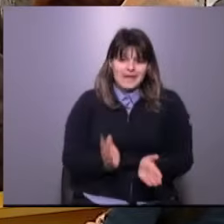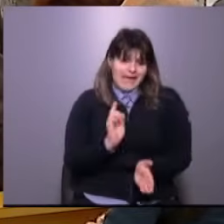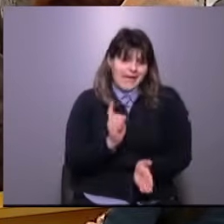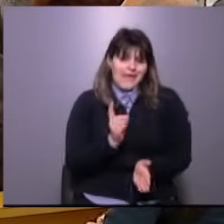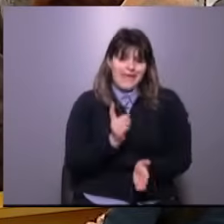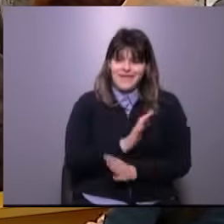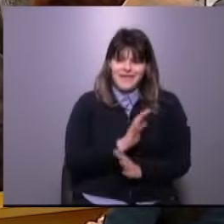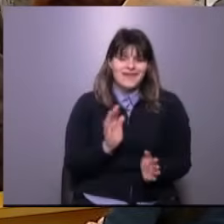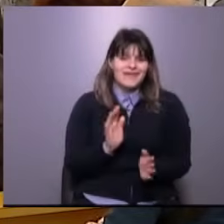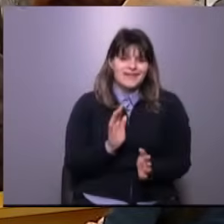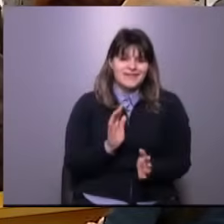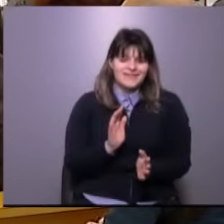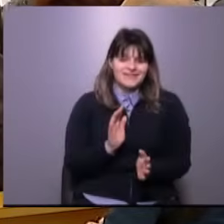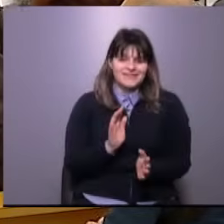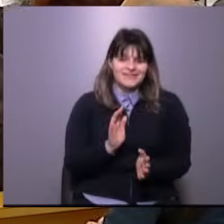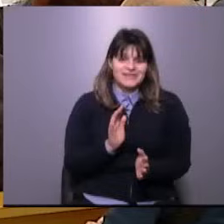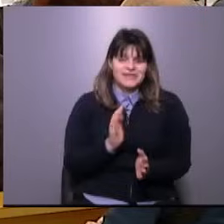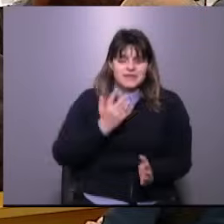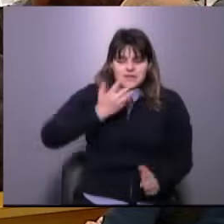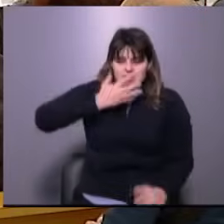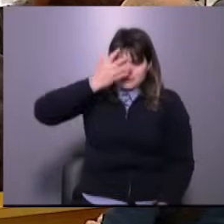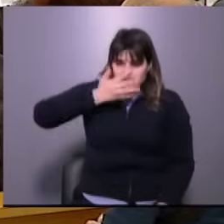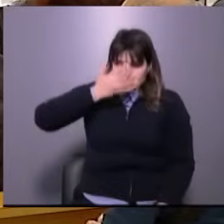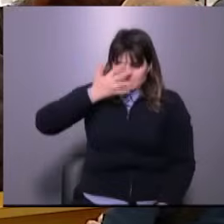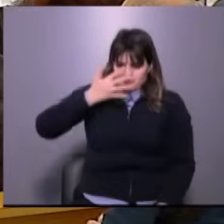de Jesus.